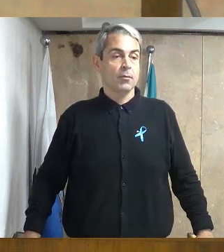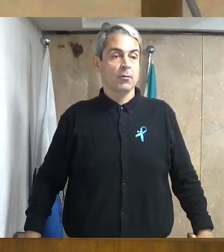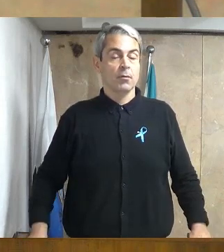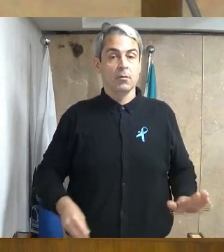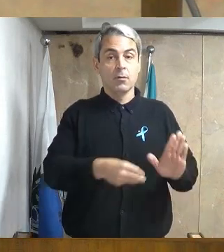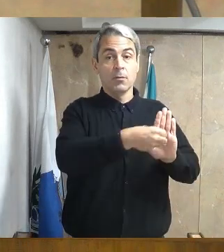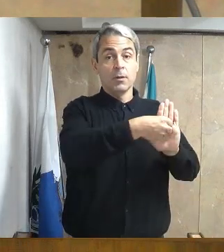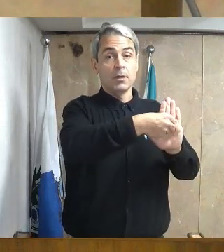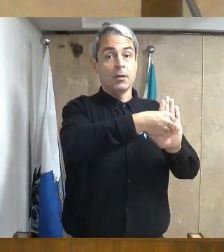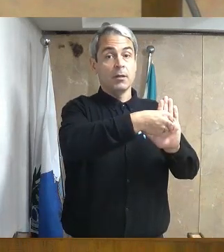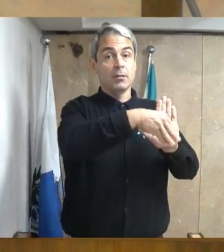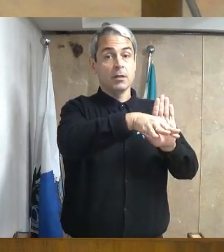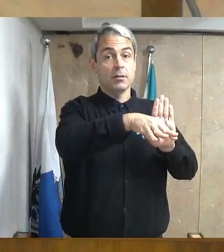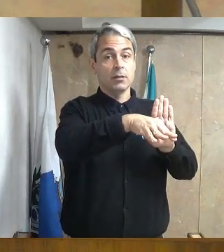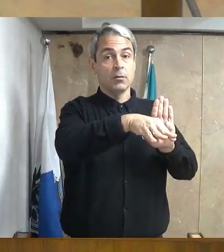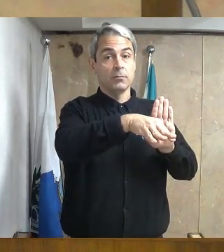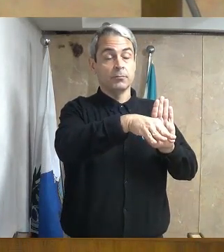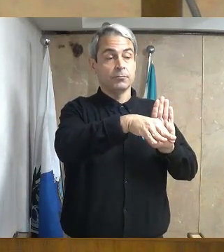Indicação